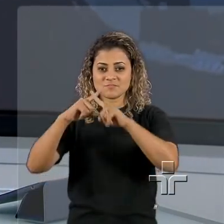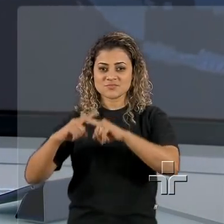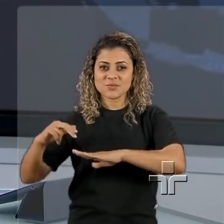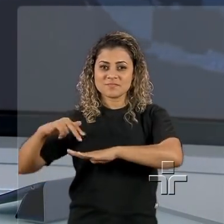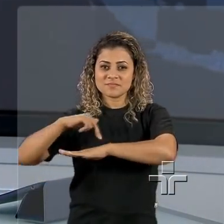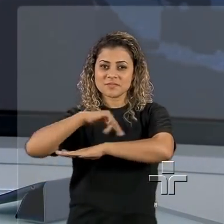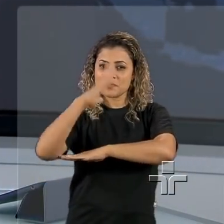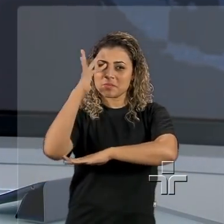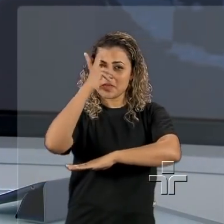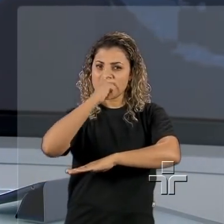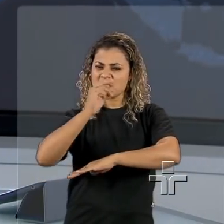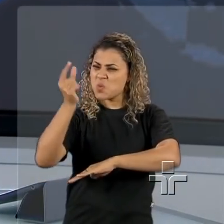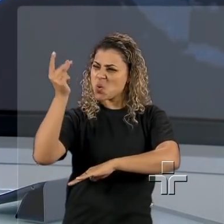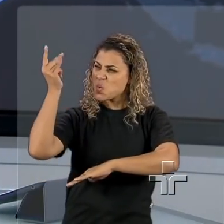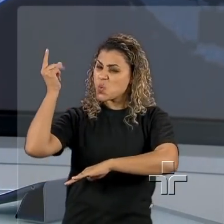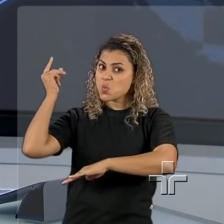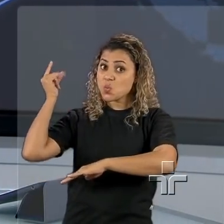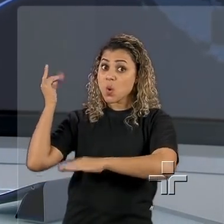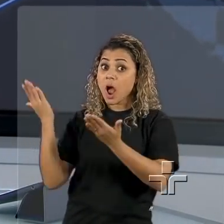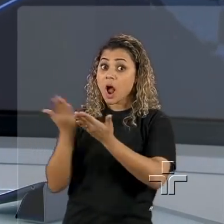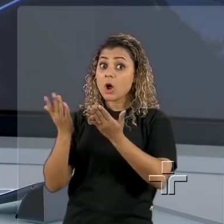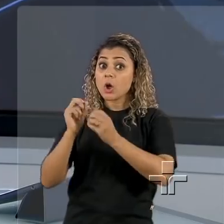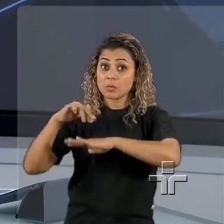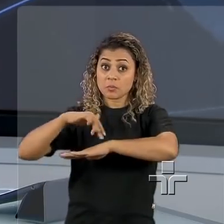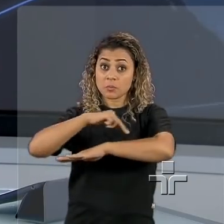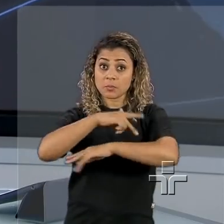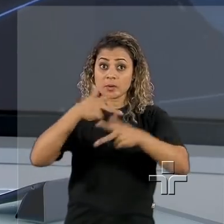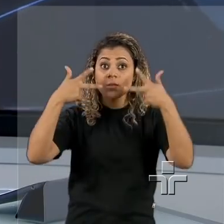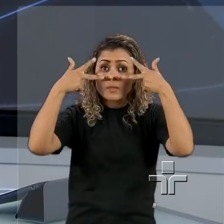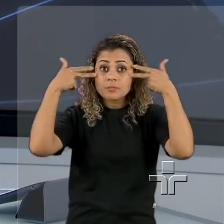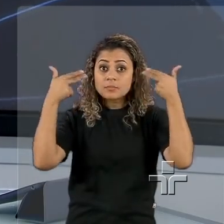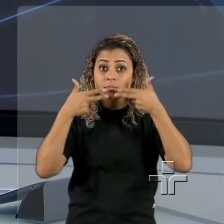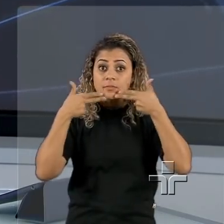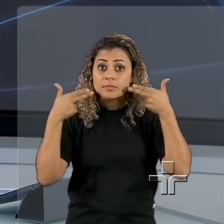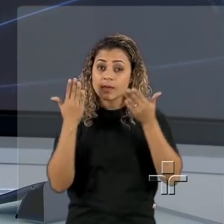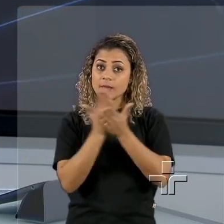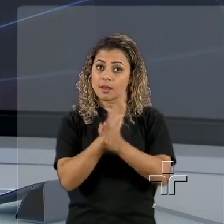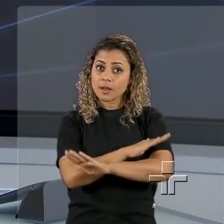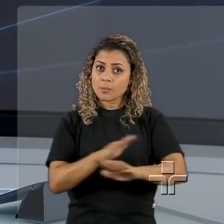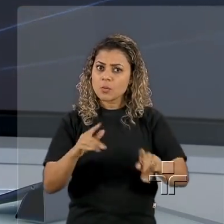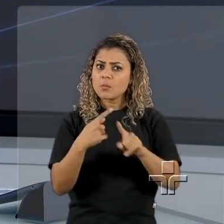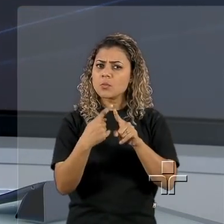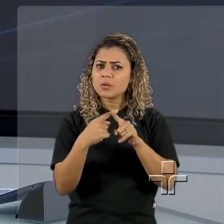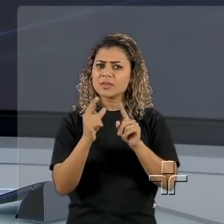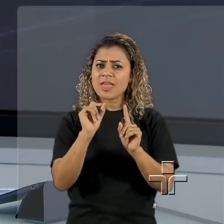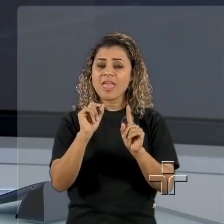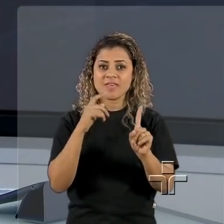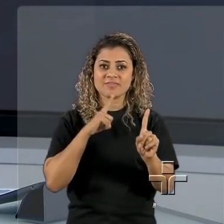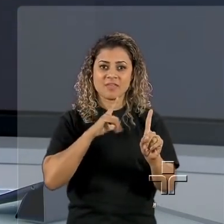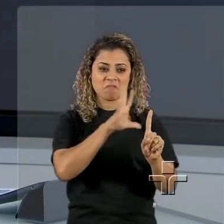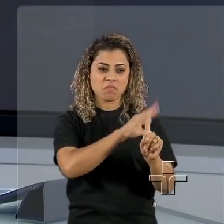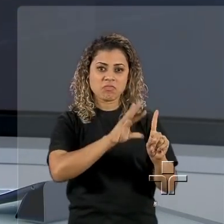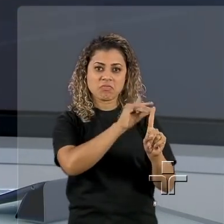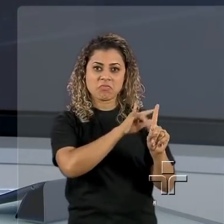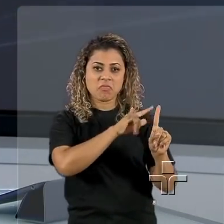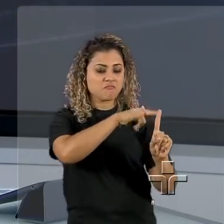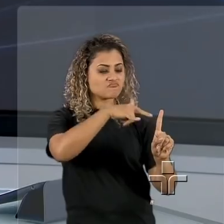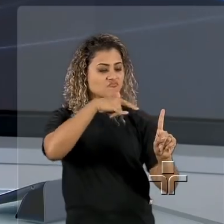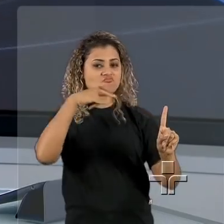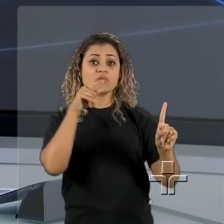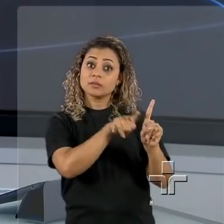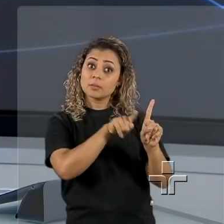privada não pode exercer função social, quando na realidade é o mercado e a iniciativa privada que produz toda a riqueza que existe, não